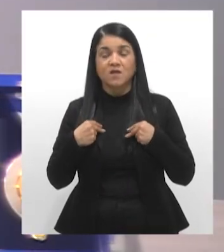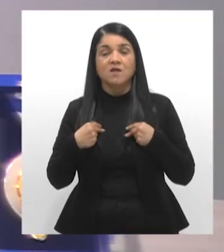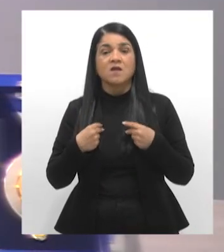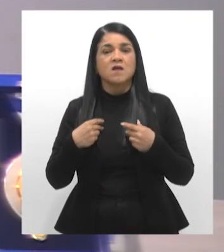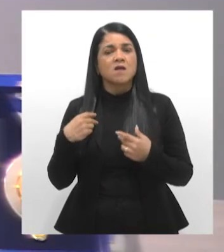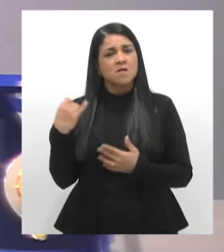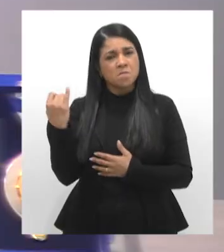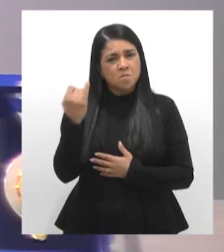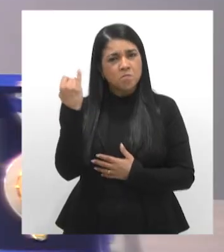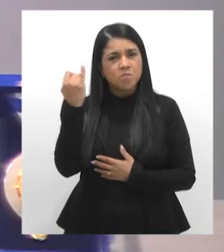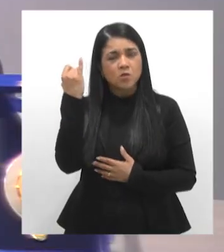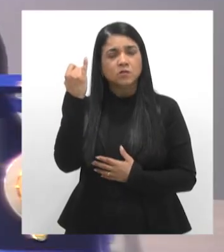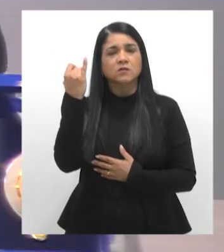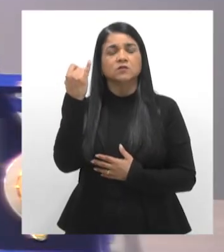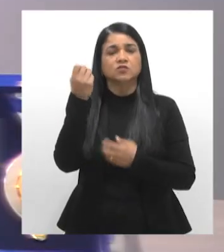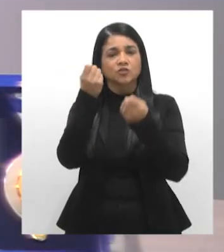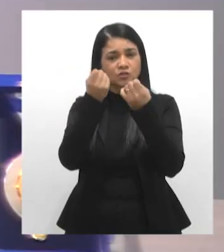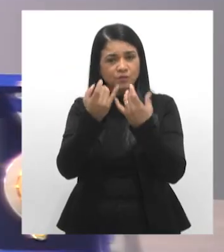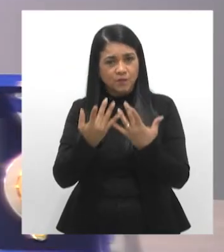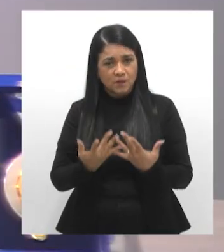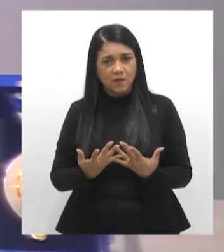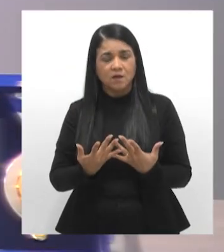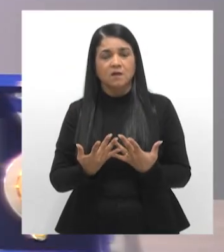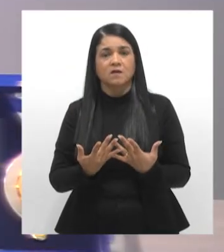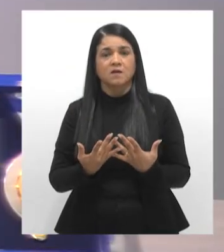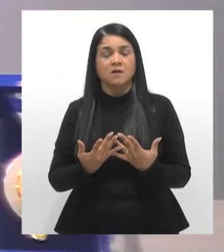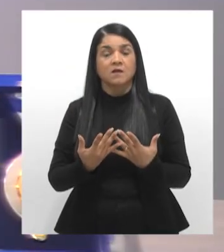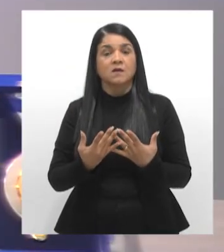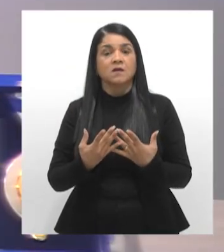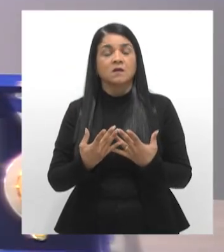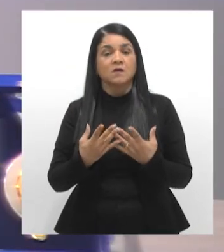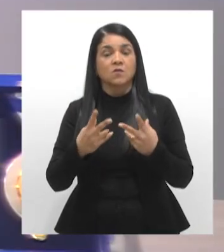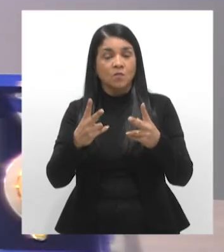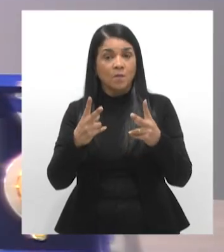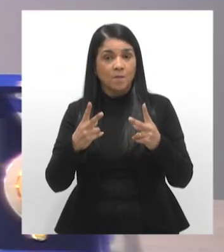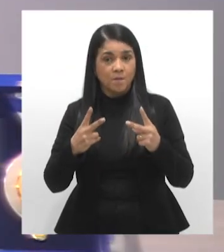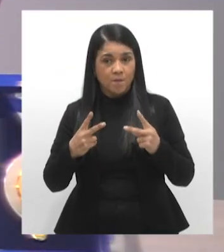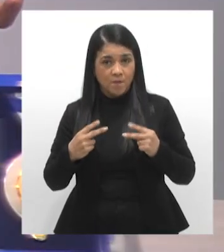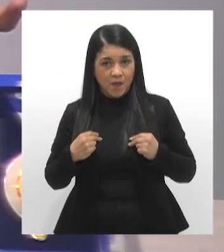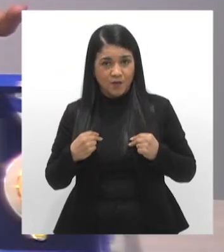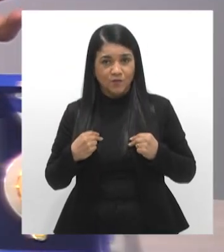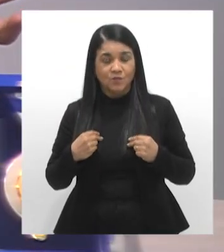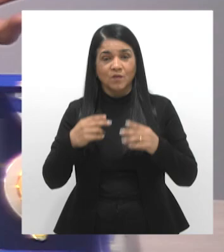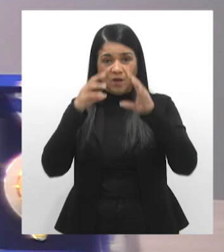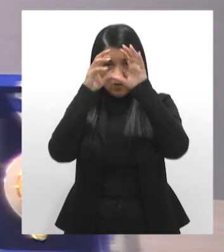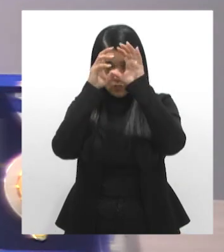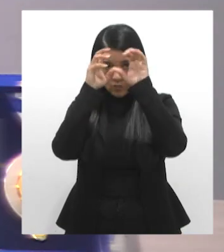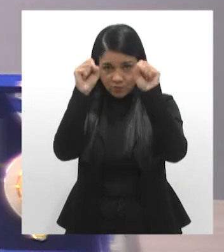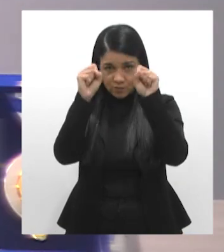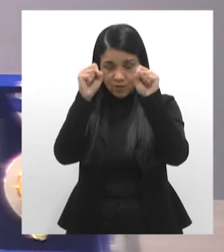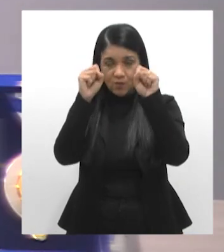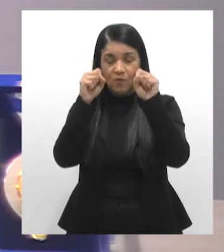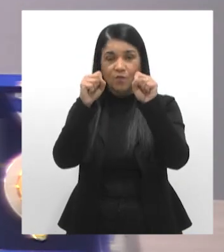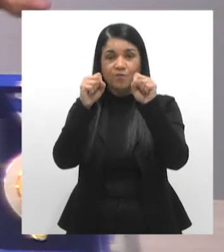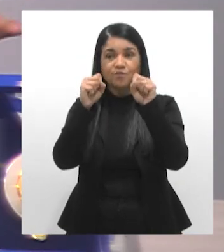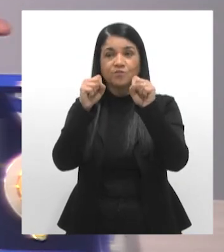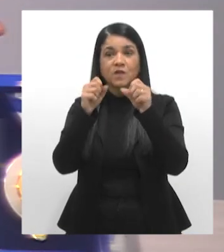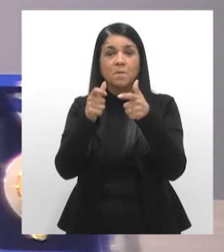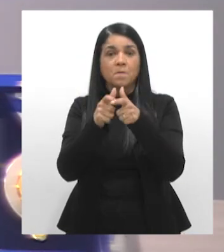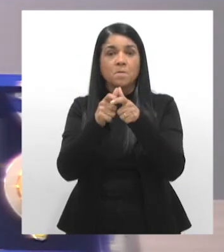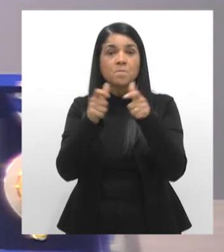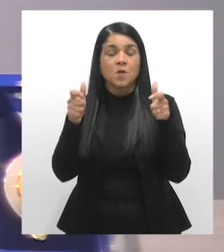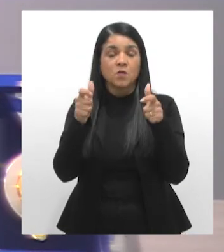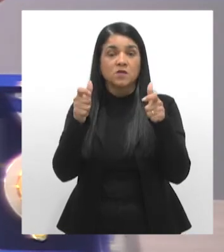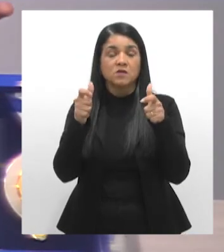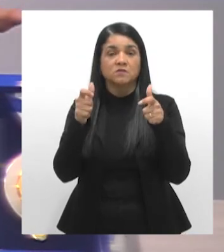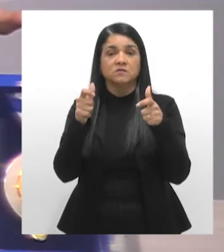importante ressalvar e dar mérito ao tribunal. Até porque a maioria das